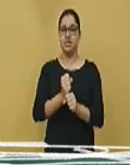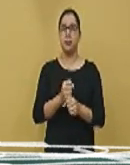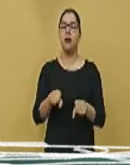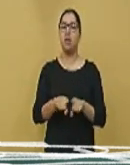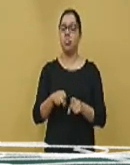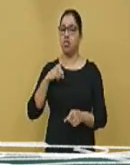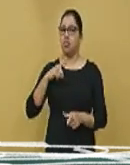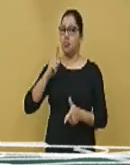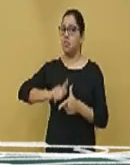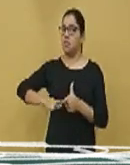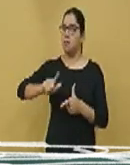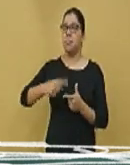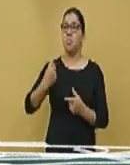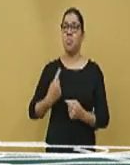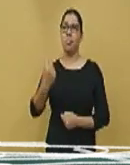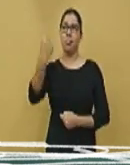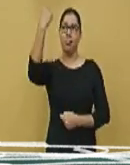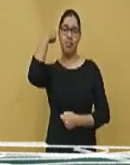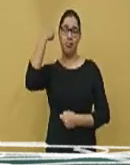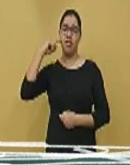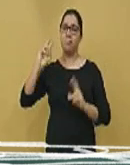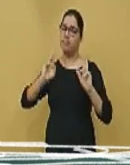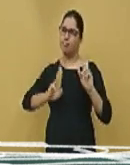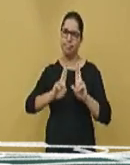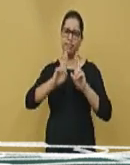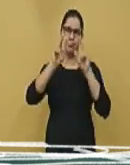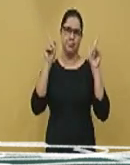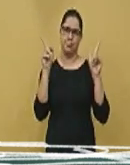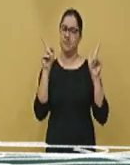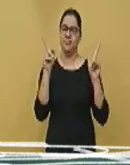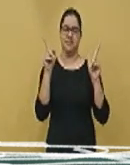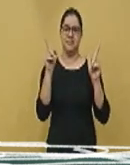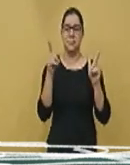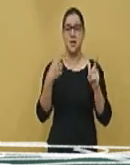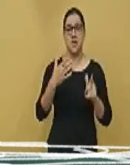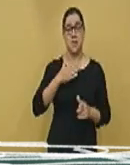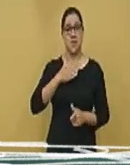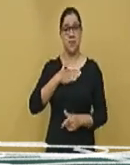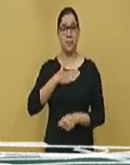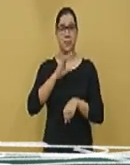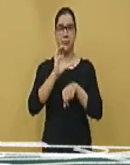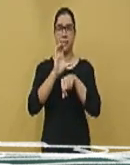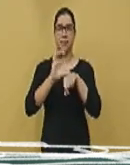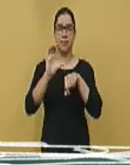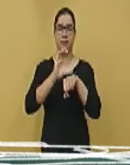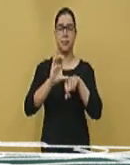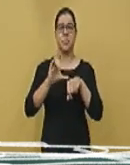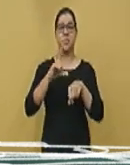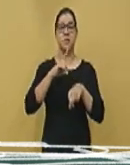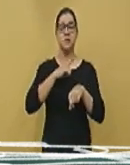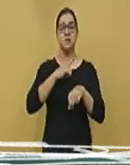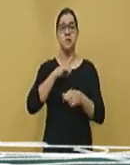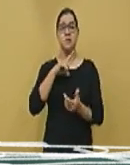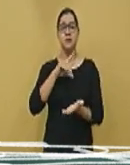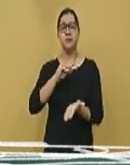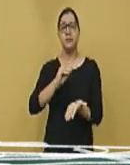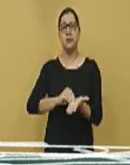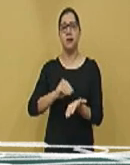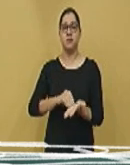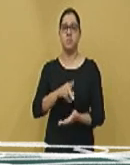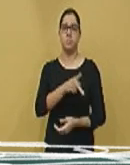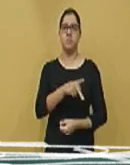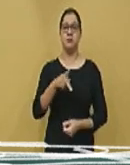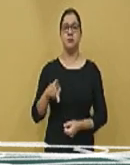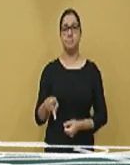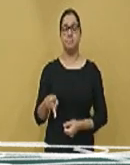da universidade eram outros. Né? O desafio da universidade, eu lembro, né, do meu curso, era a falta de professores.